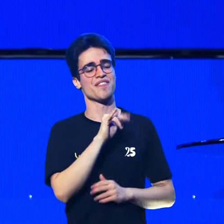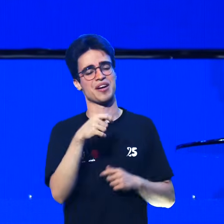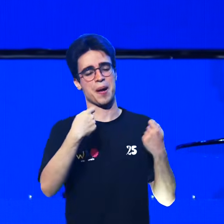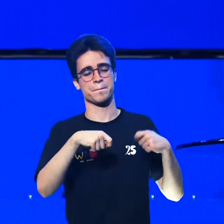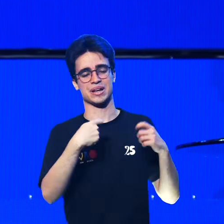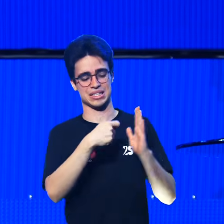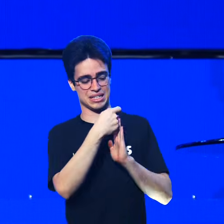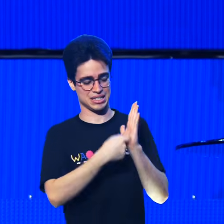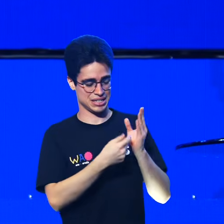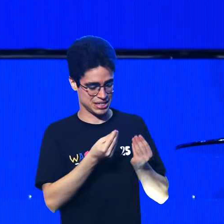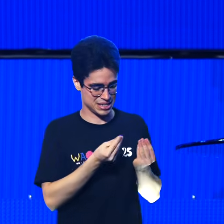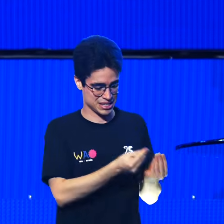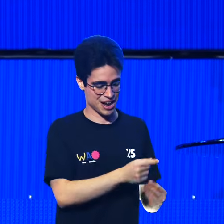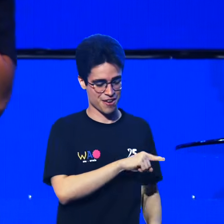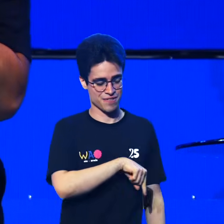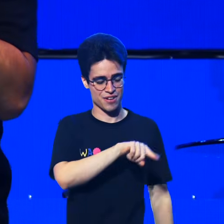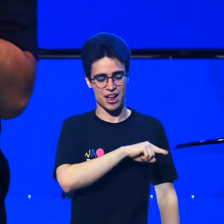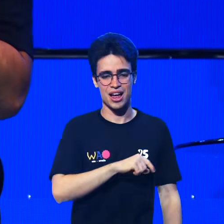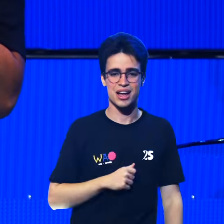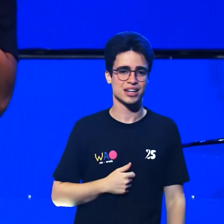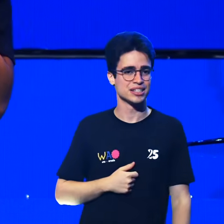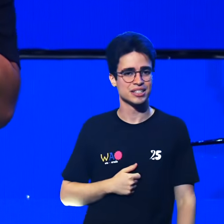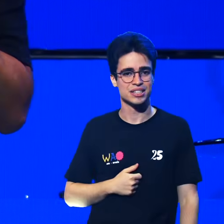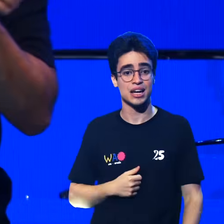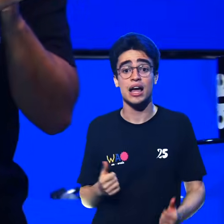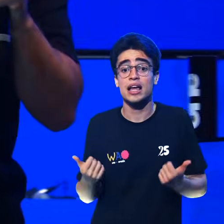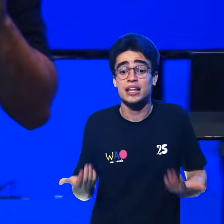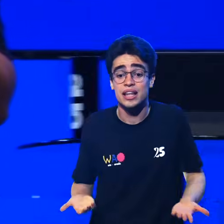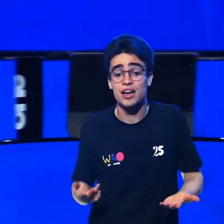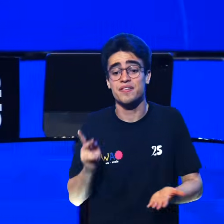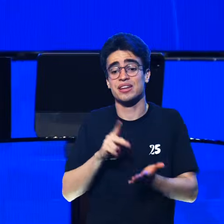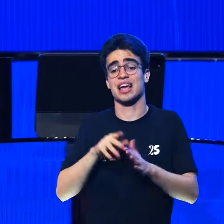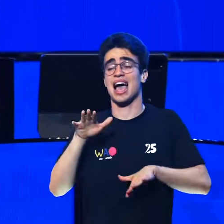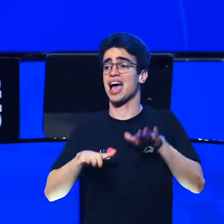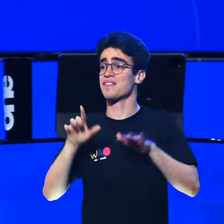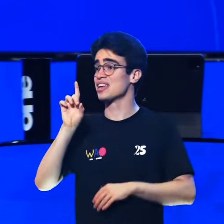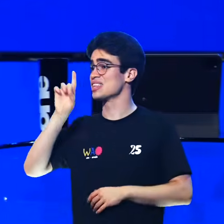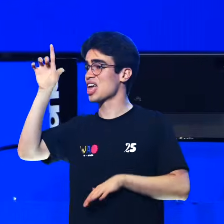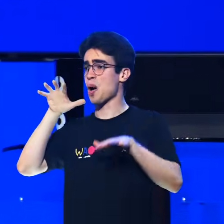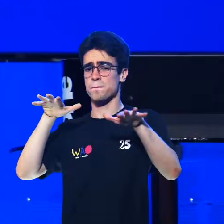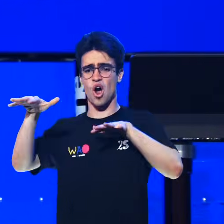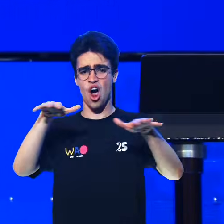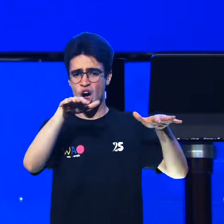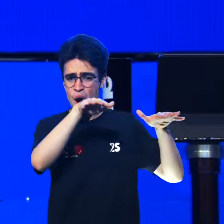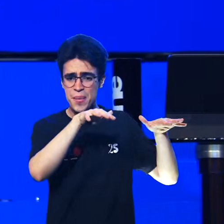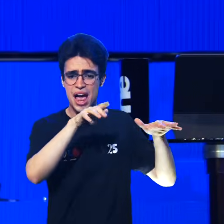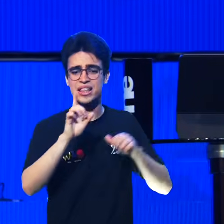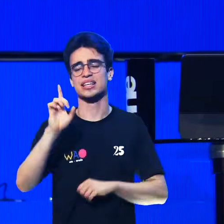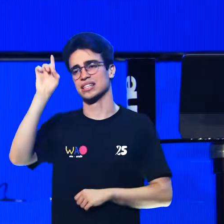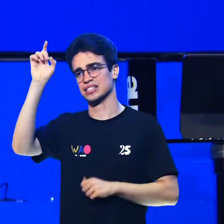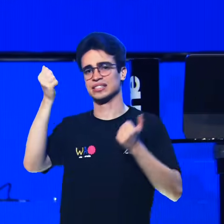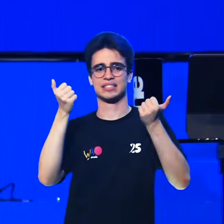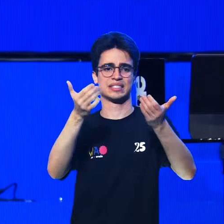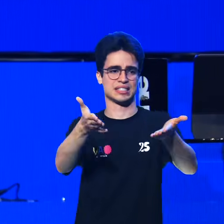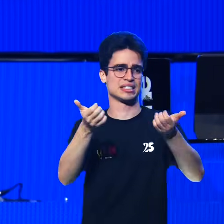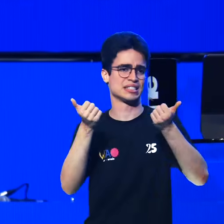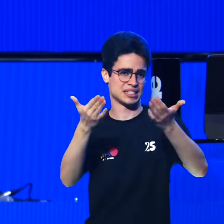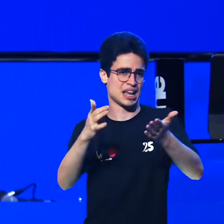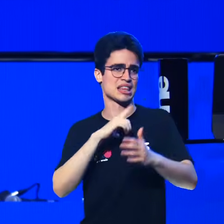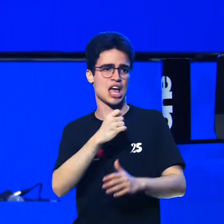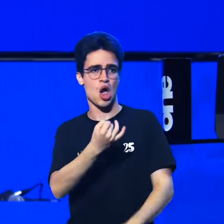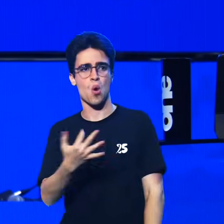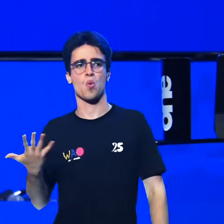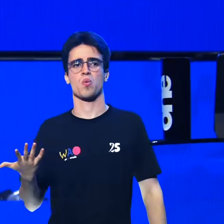capítulo. Irmãos, muitas vezes, no movimento de Deus, Ele vai entregar coisas para vocês. Quando você